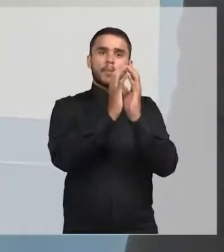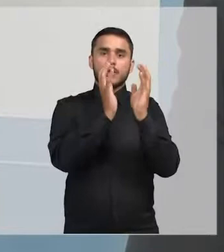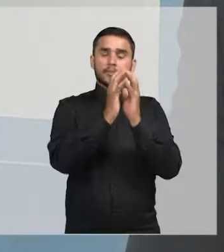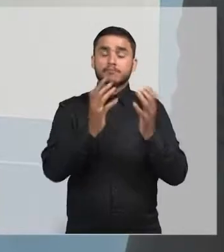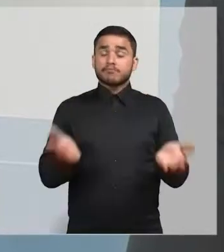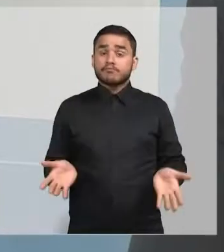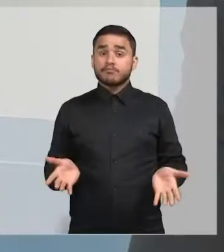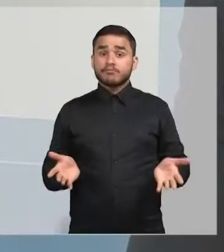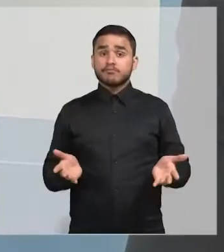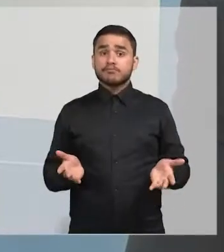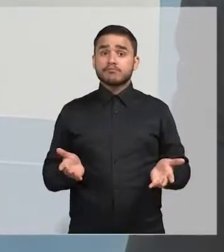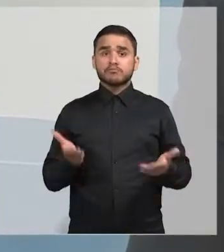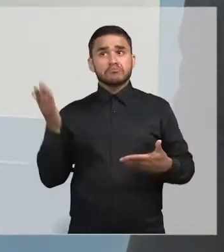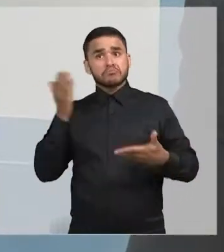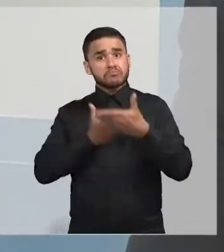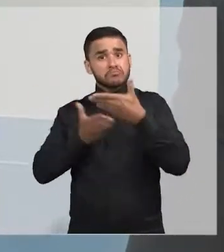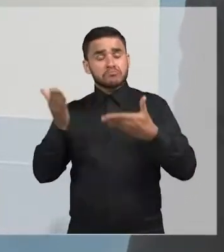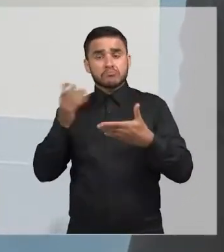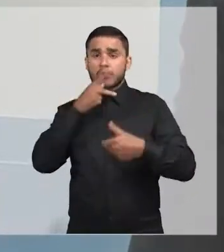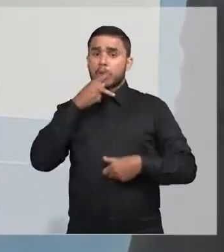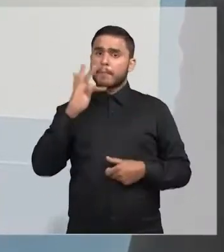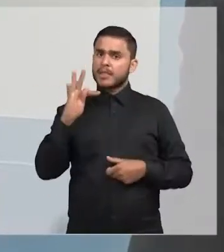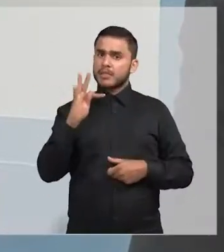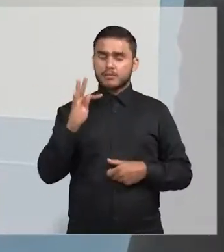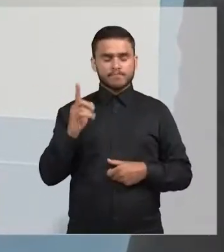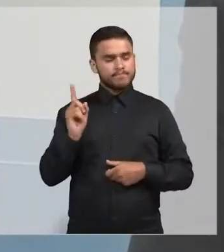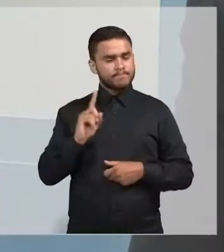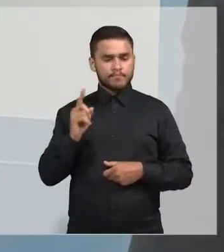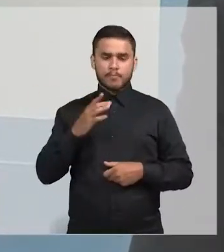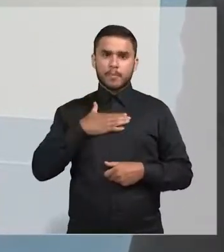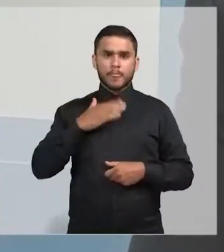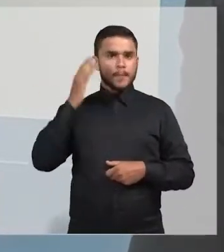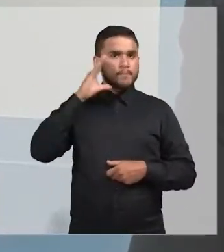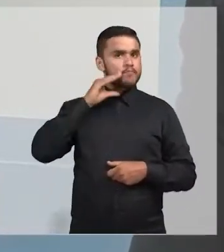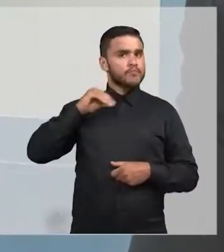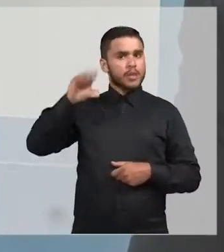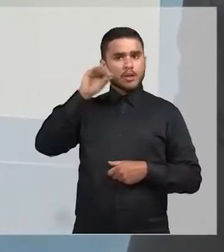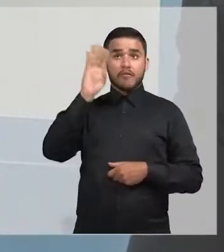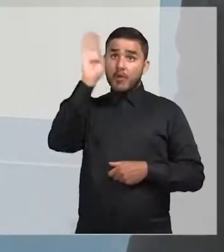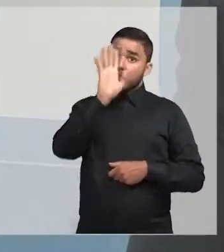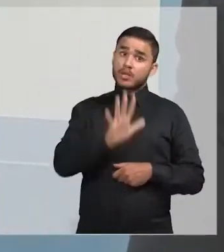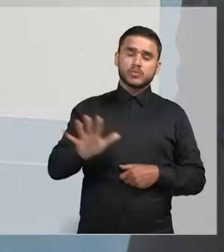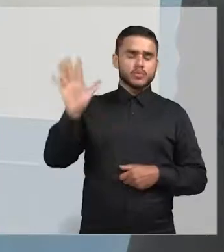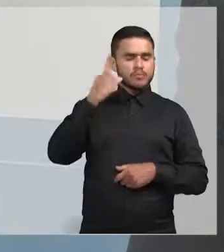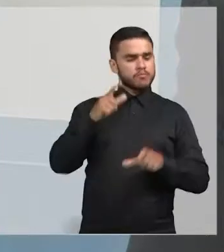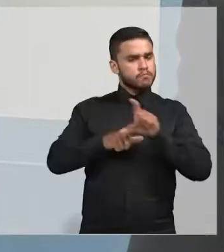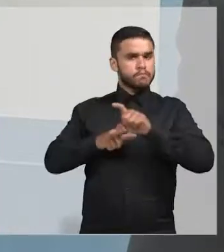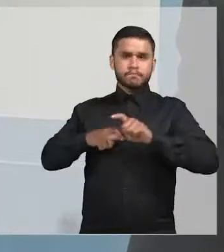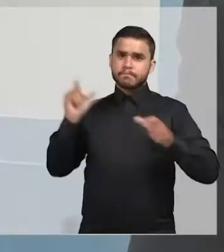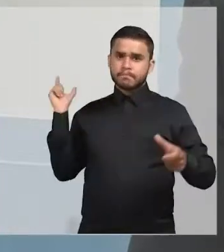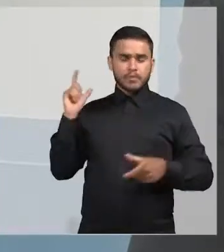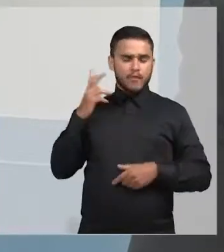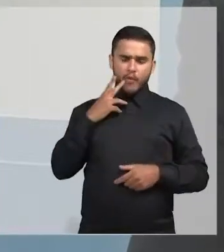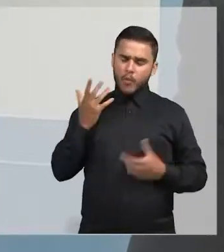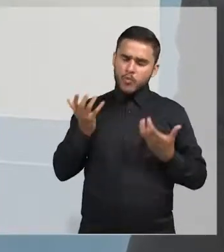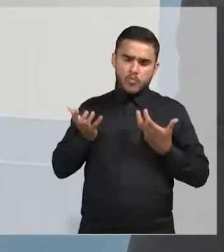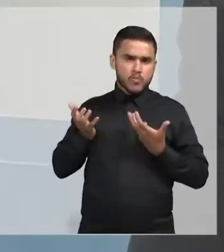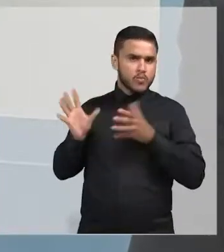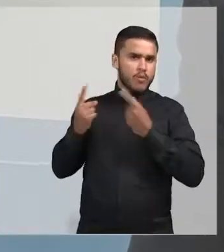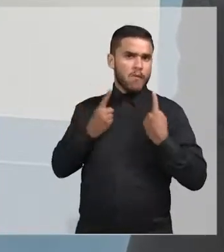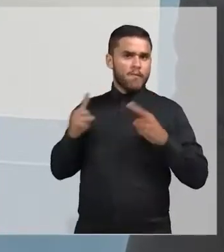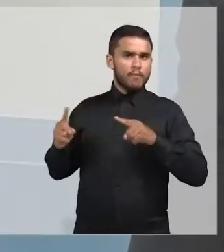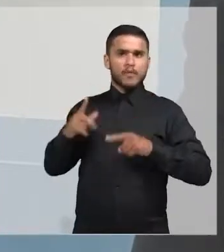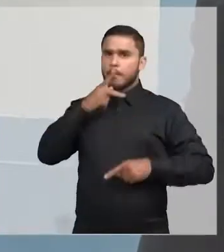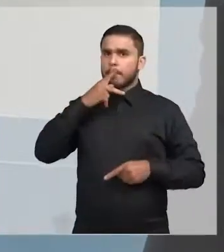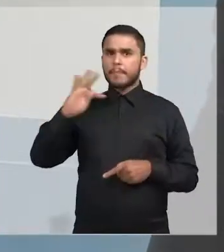coisa, falar alguma coisa, não foi aceito, e agora o Ciro declarou a nível nacional que é contraponto